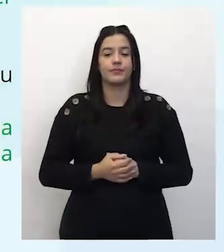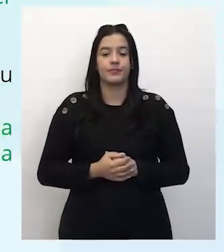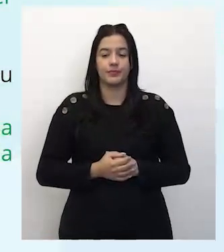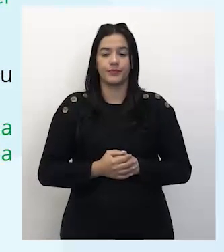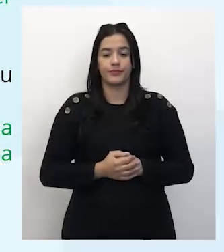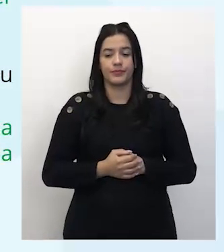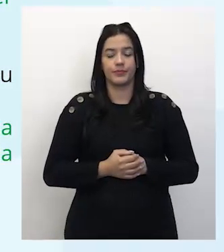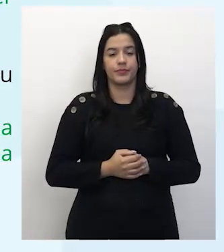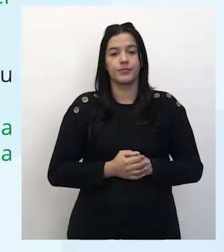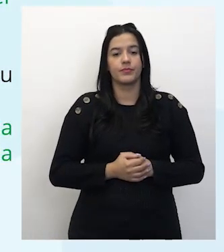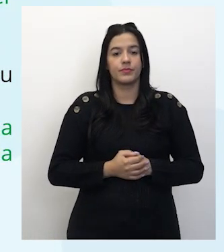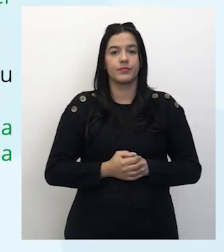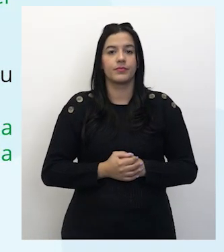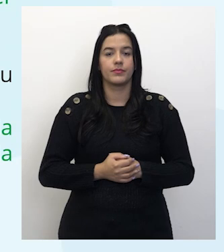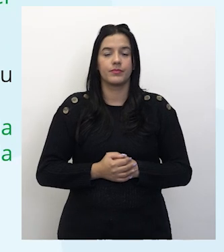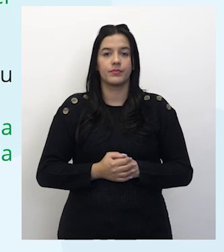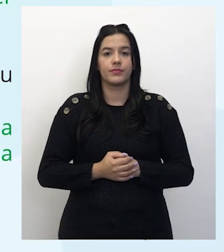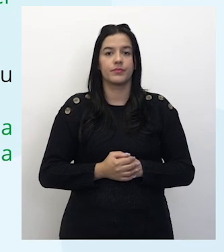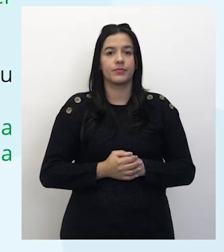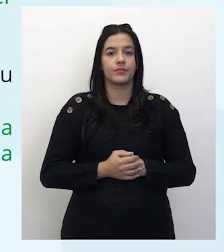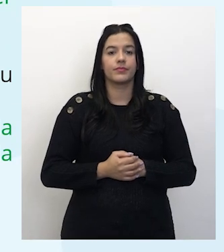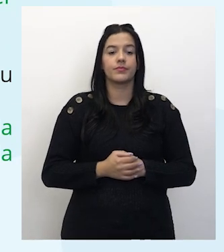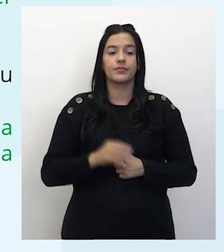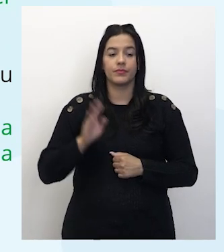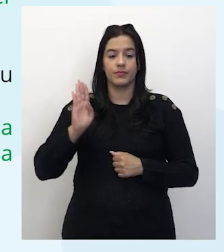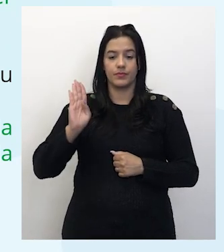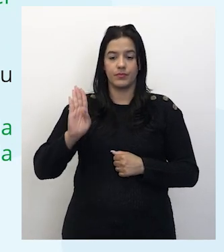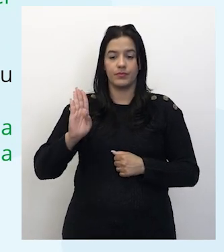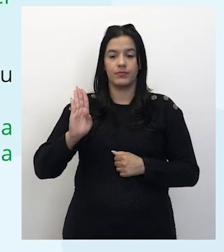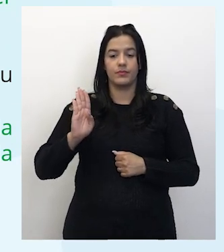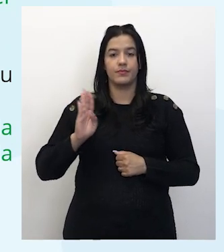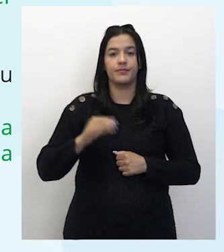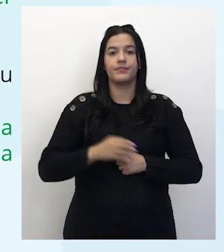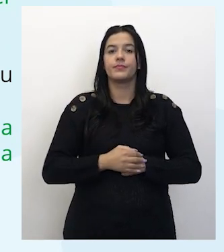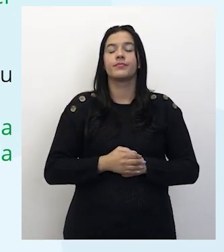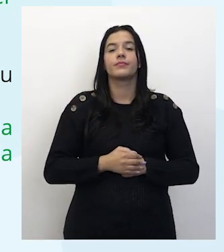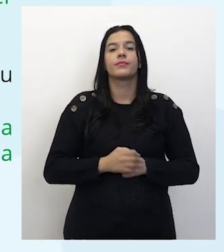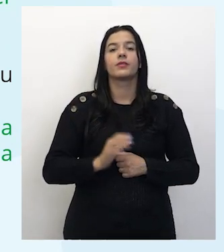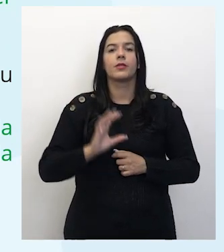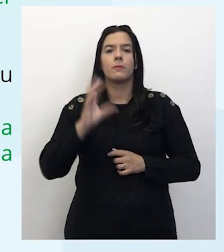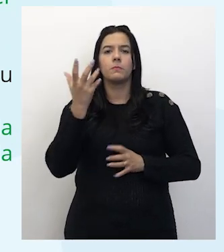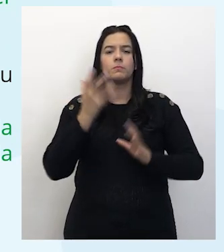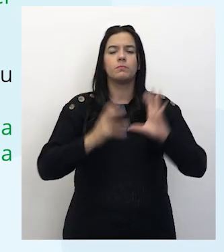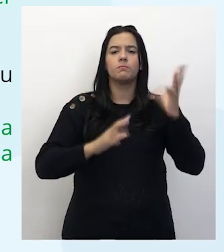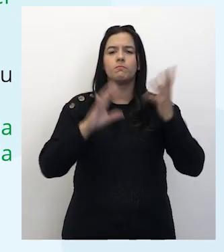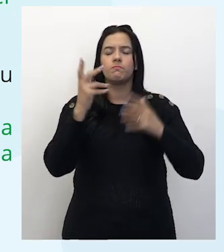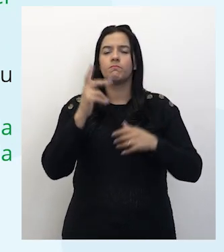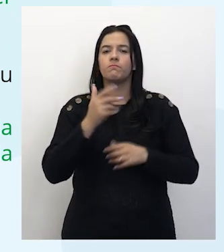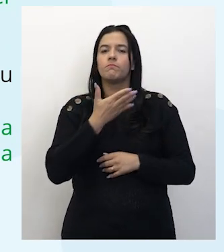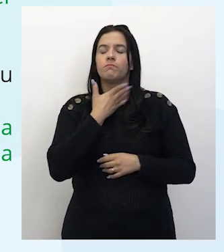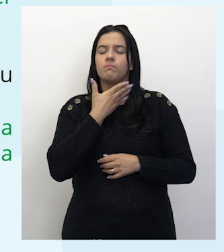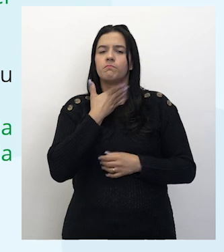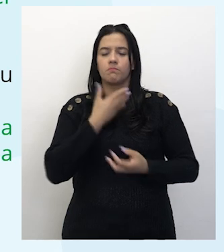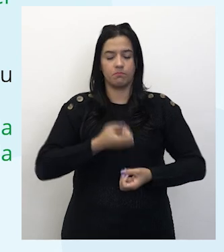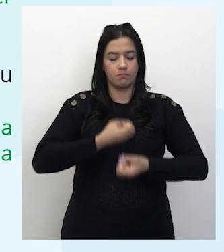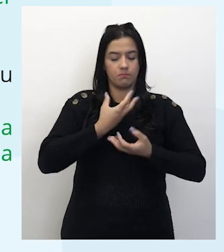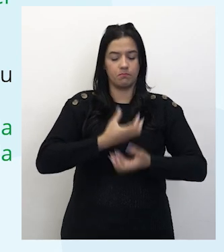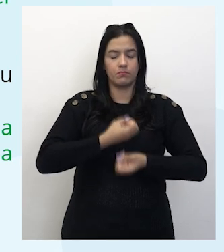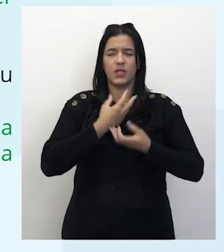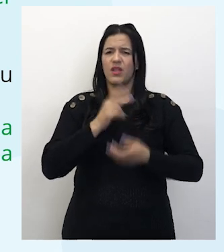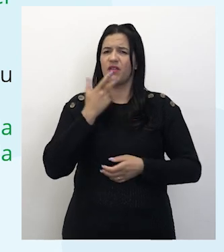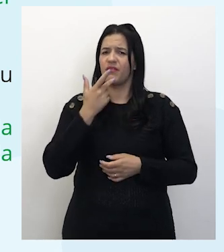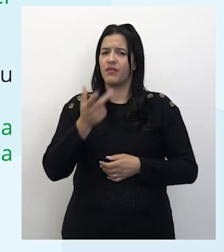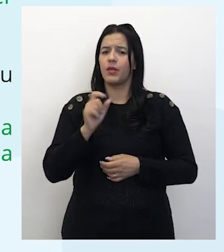por favor. Aí na B. Que acontecimento é abordado pela voz do poema? Então,